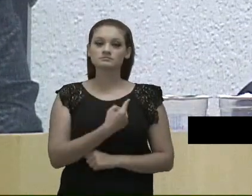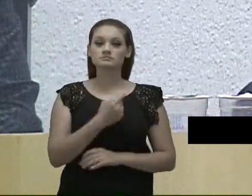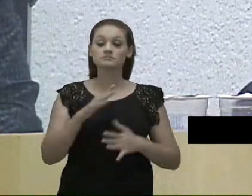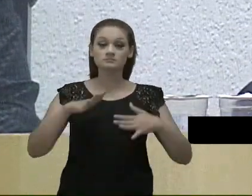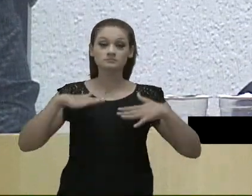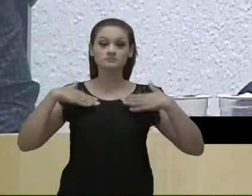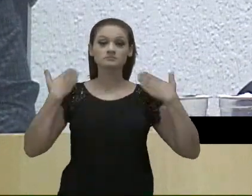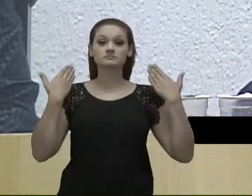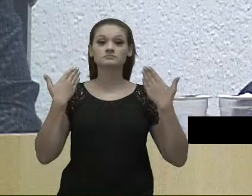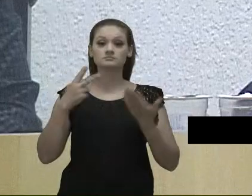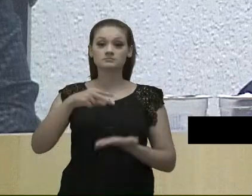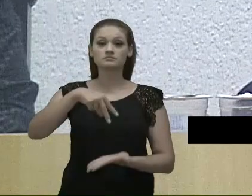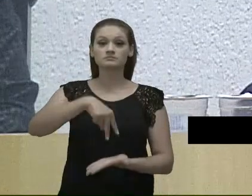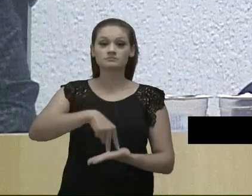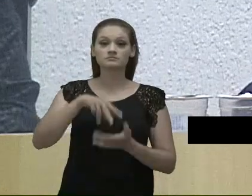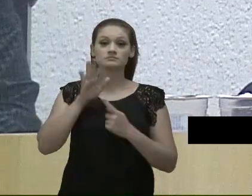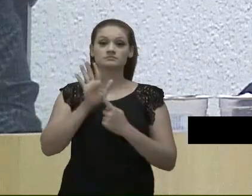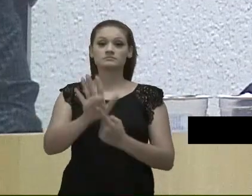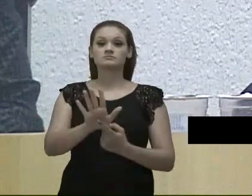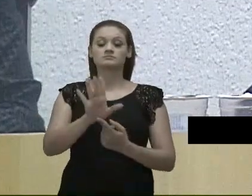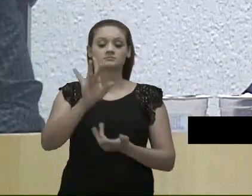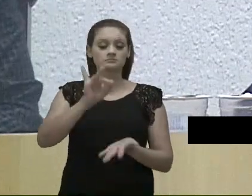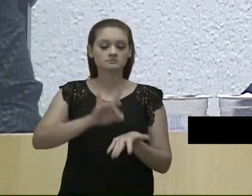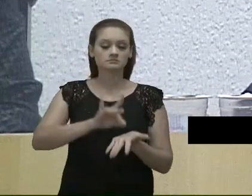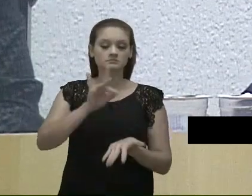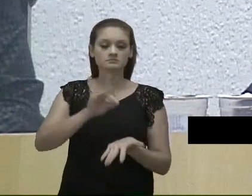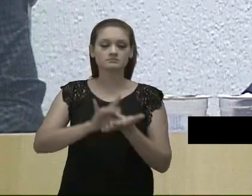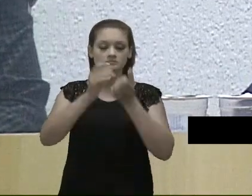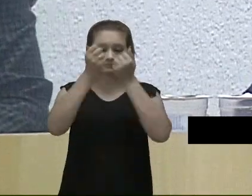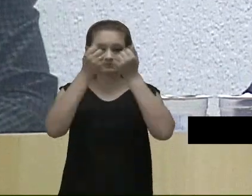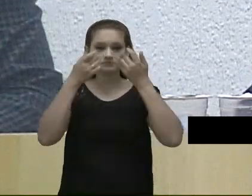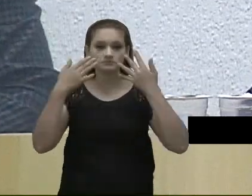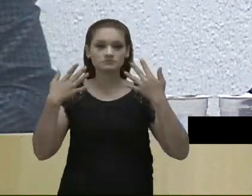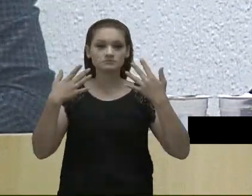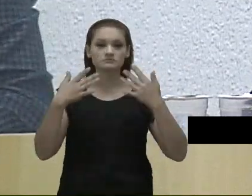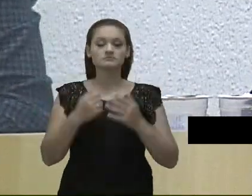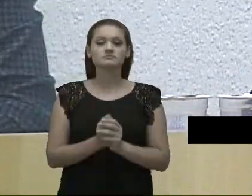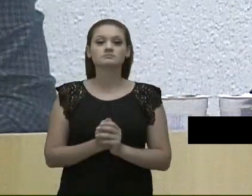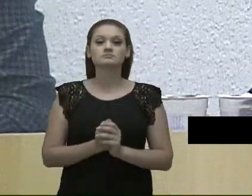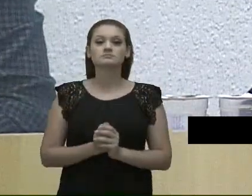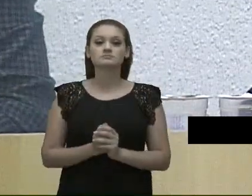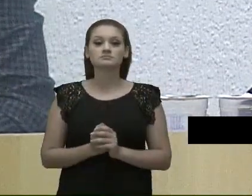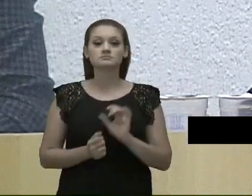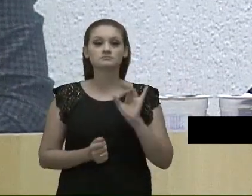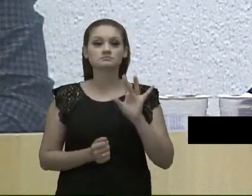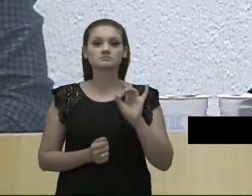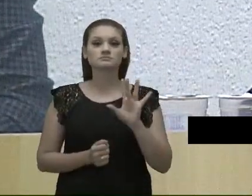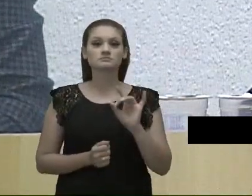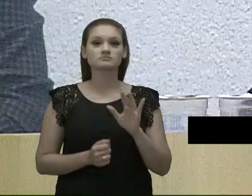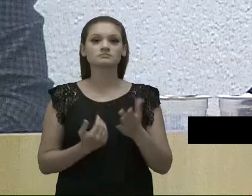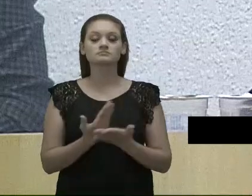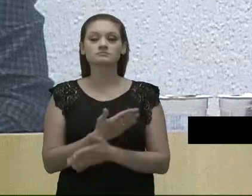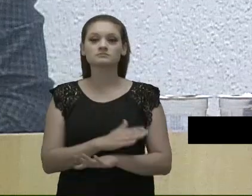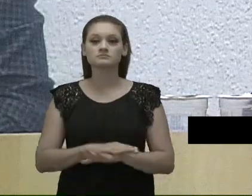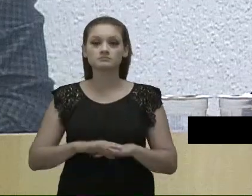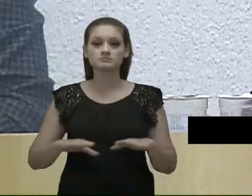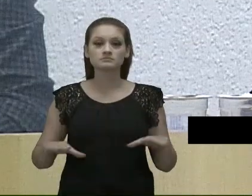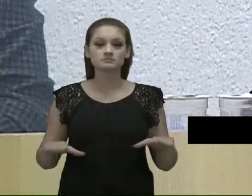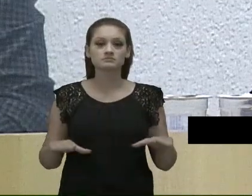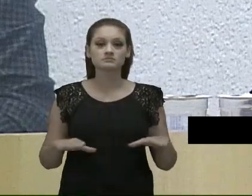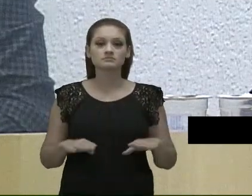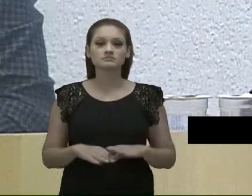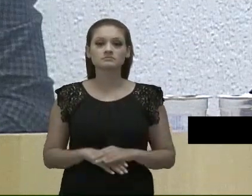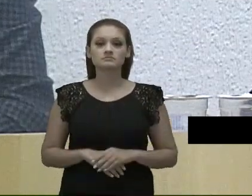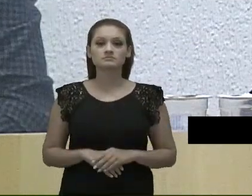com esse posicionamento, que isso mostra firmeza e clareza a princípio, né? Só que, após o término daquela oitiva,